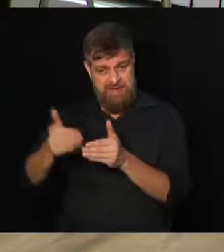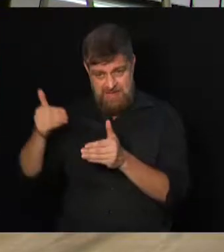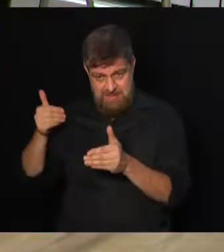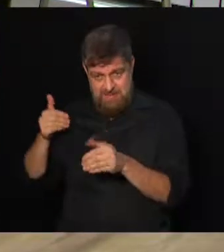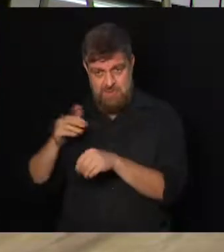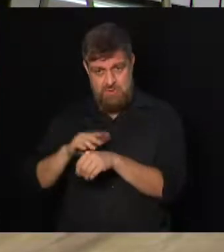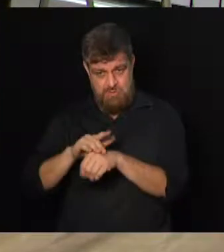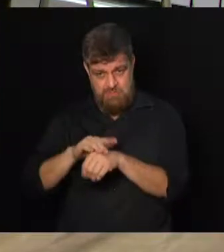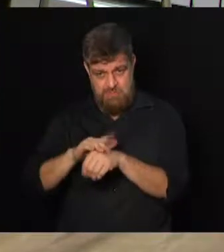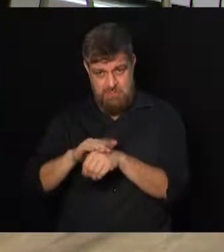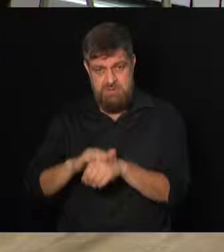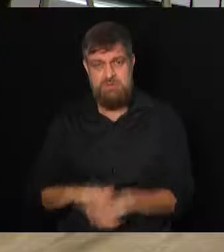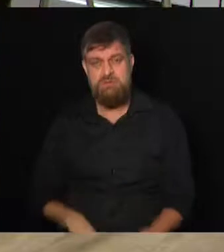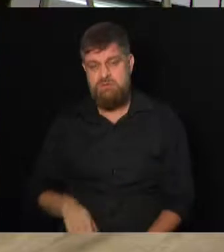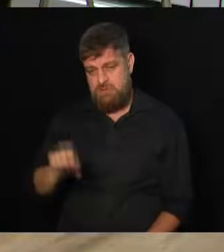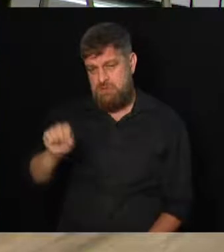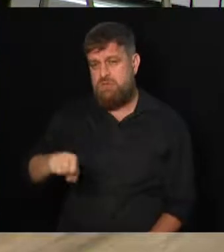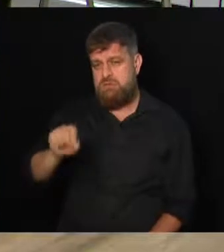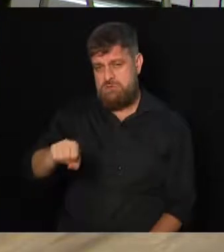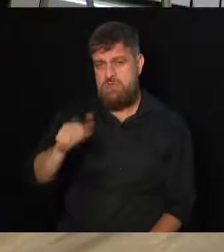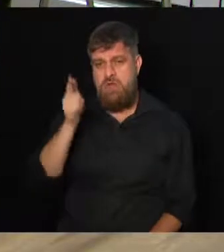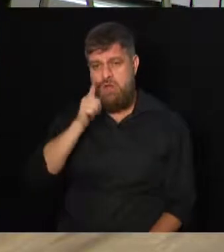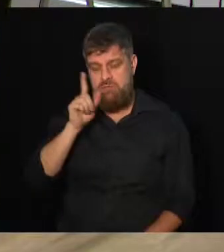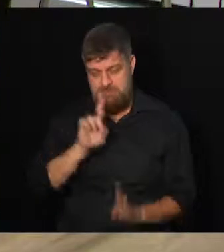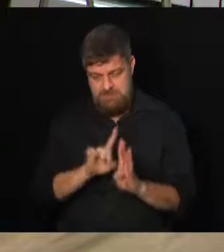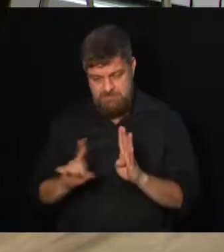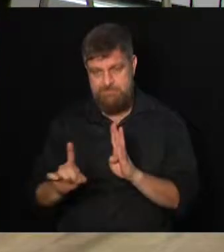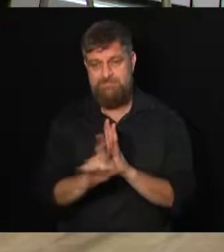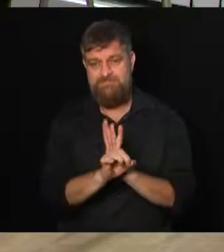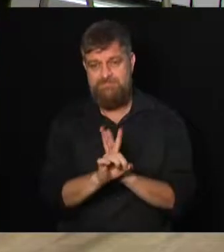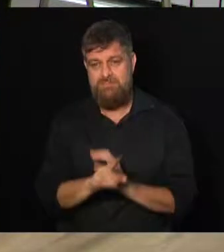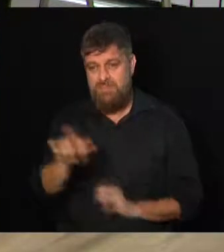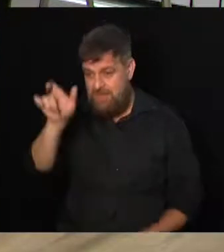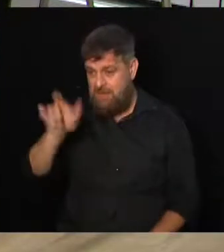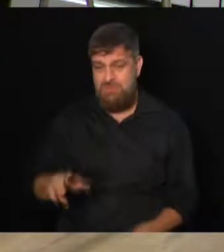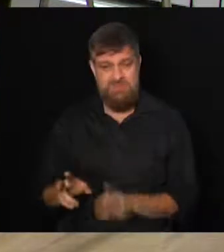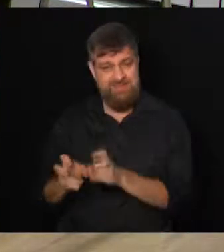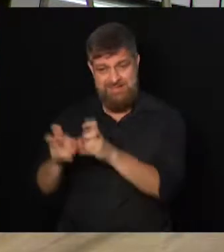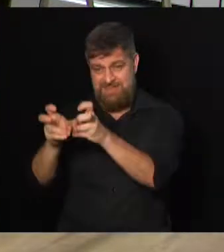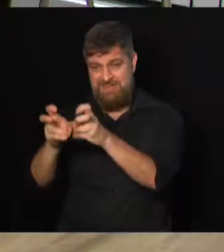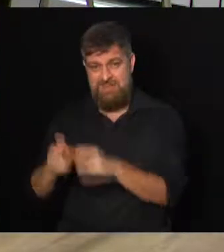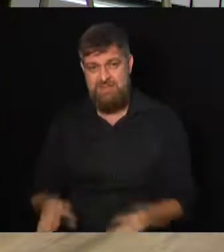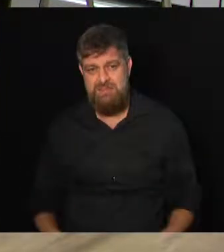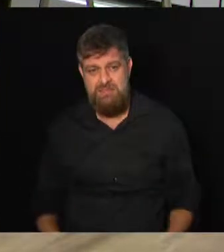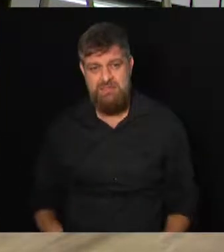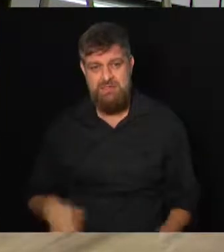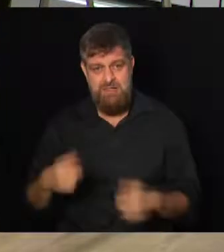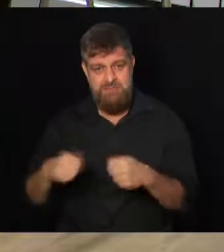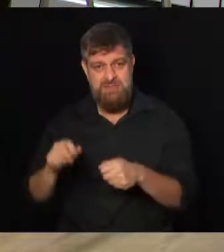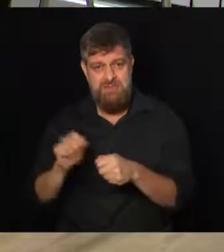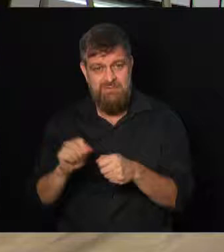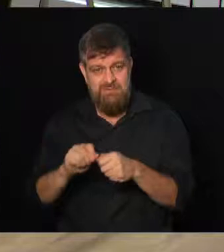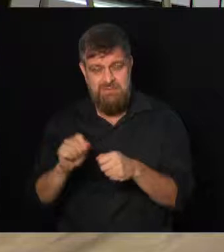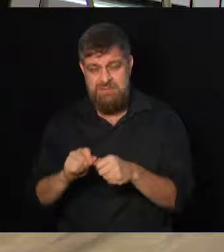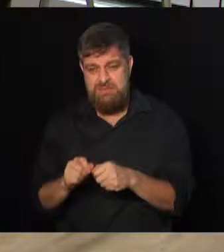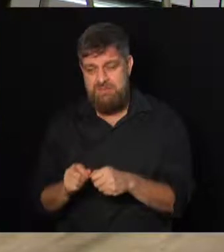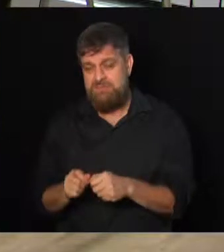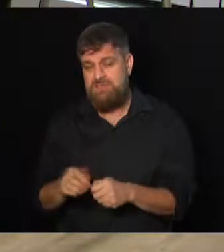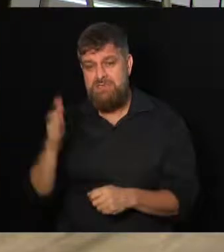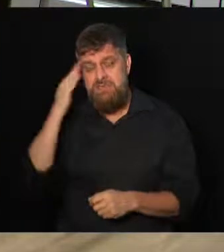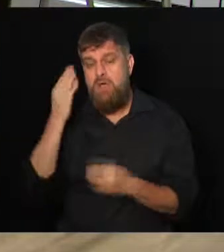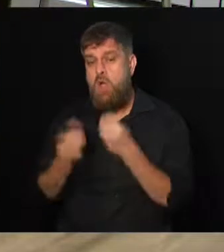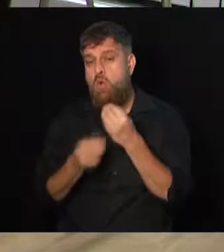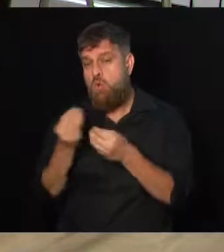doença, doutor? Sim, na verdade, o paciente quando está com câncer, dependendo do tempo que você faz esse diagnóstico, o prognóstico dele,